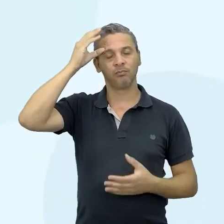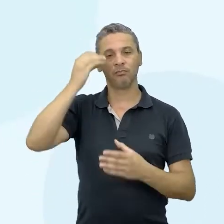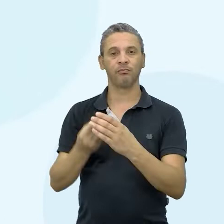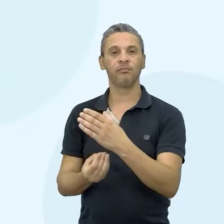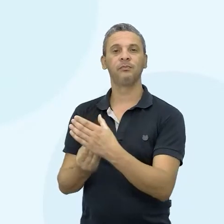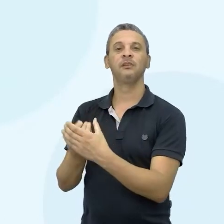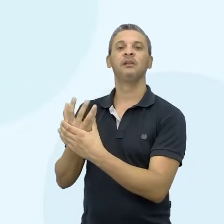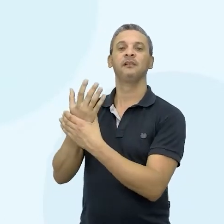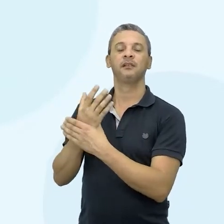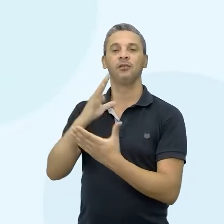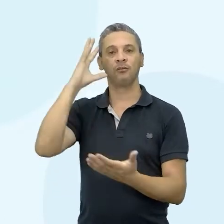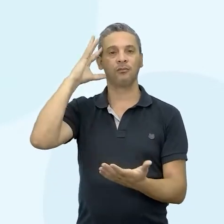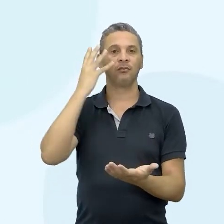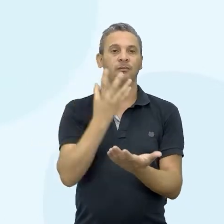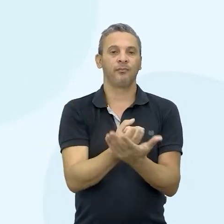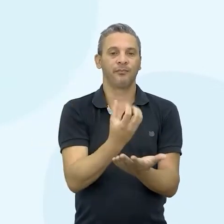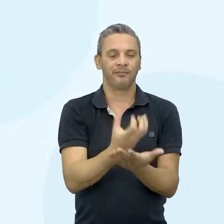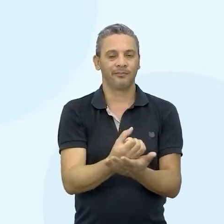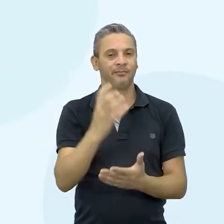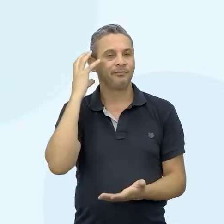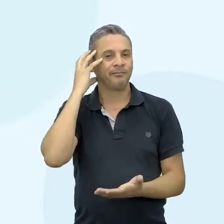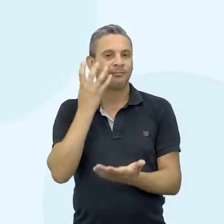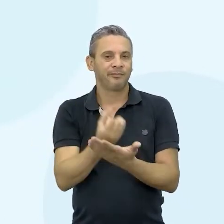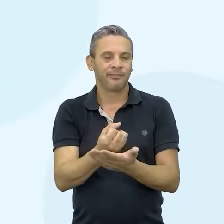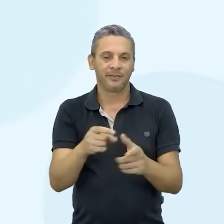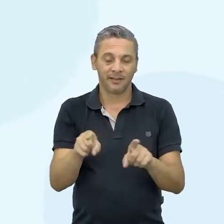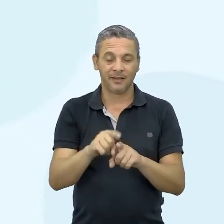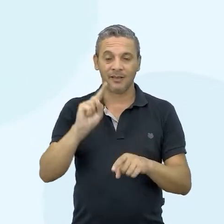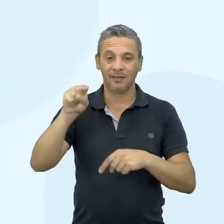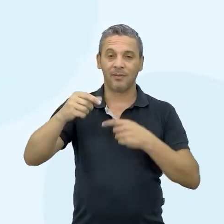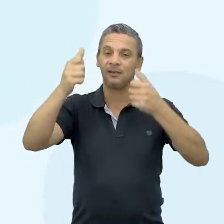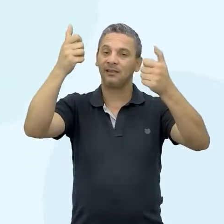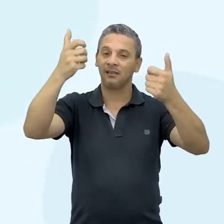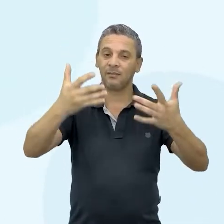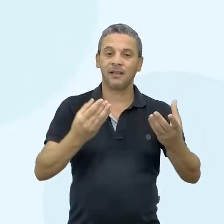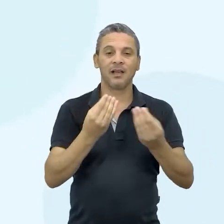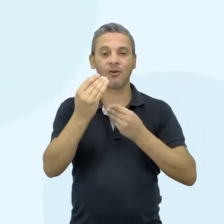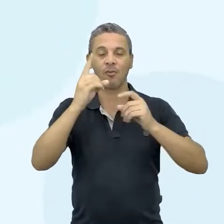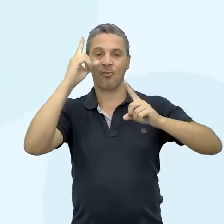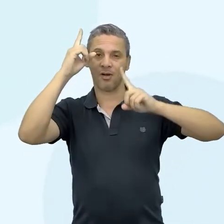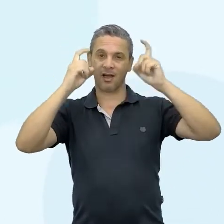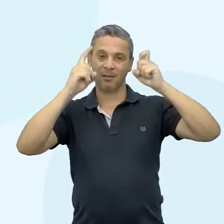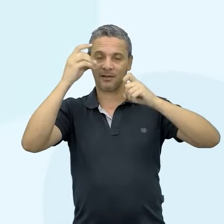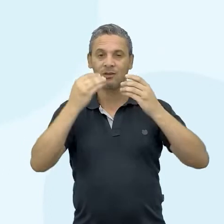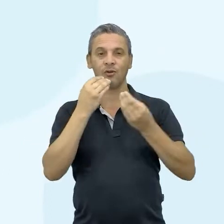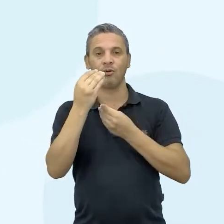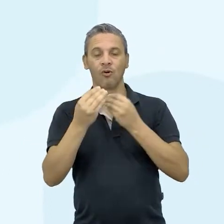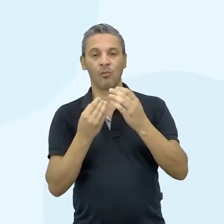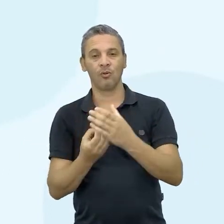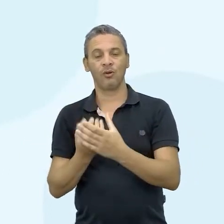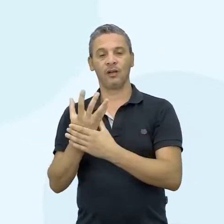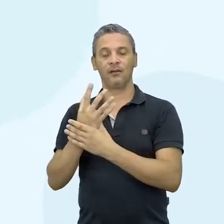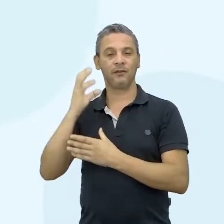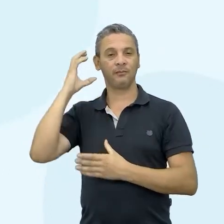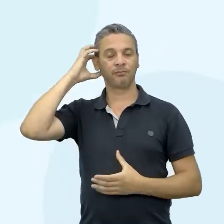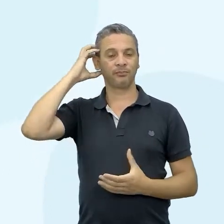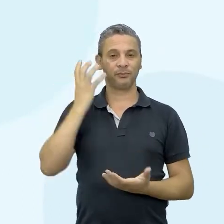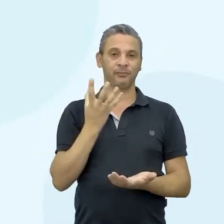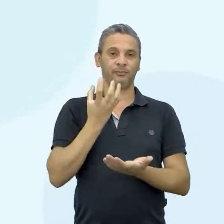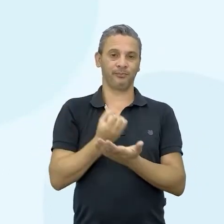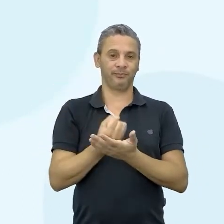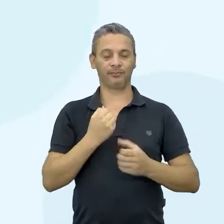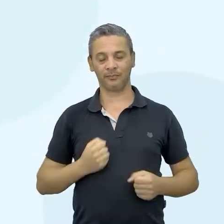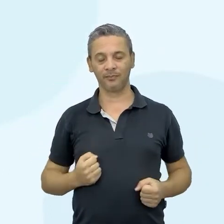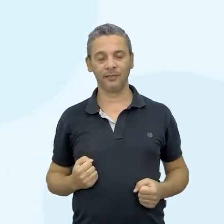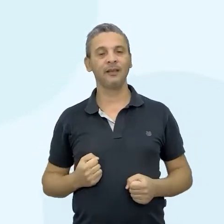de um podcast. Então, na próxima aula, a gente vai falar como fazer uma animação e como construir um podcast. É isso mesmo.